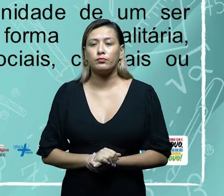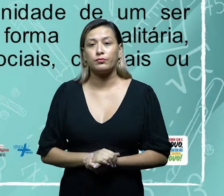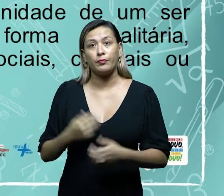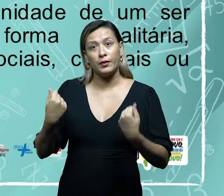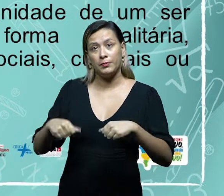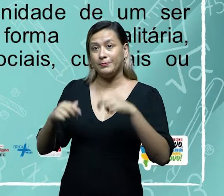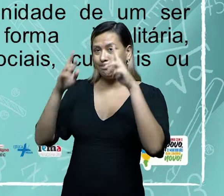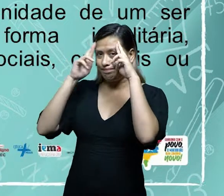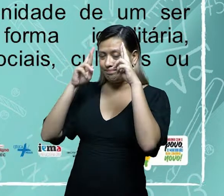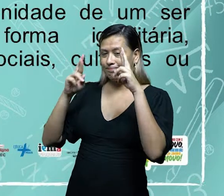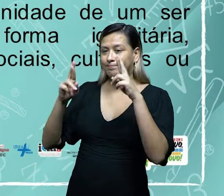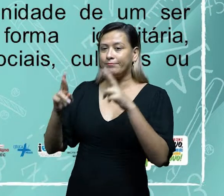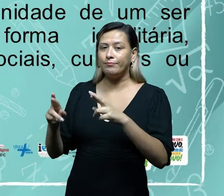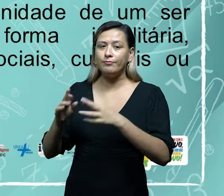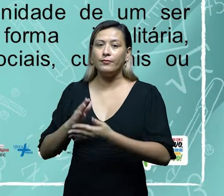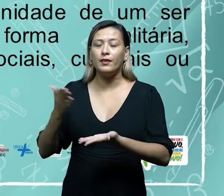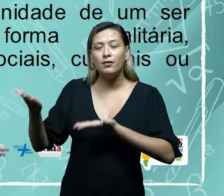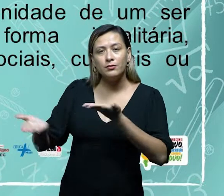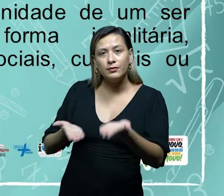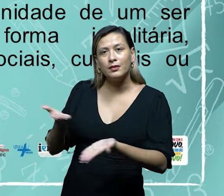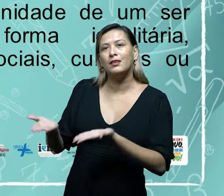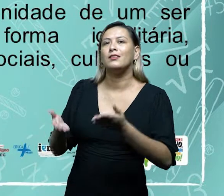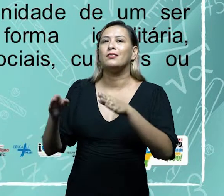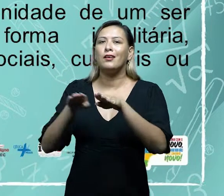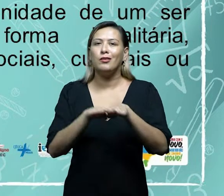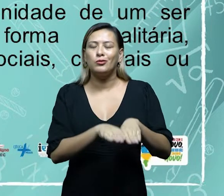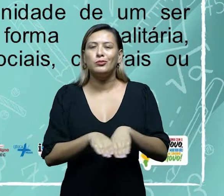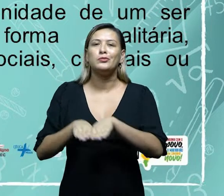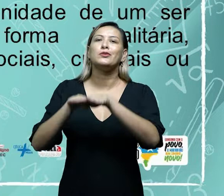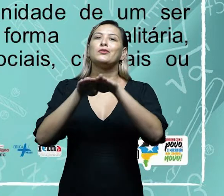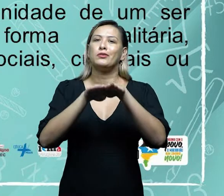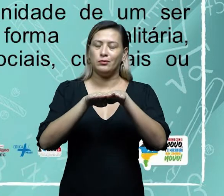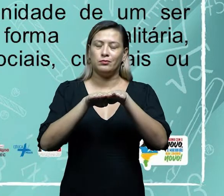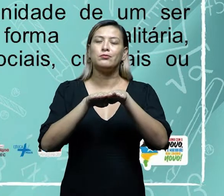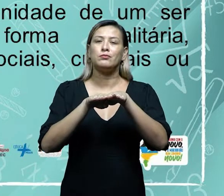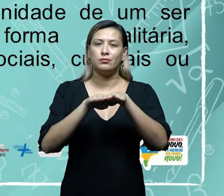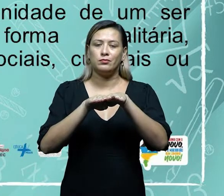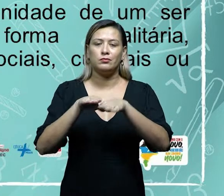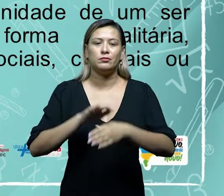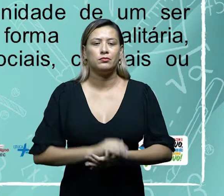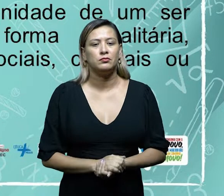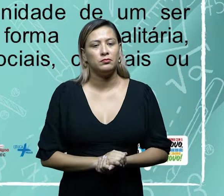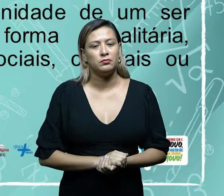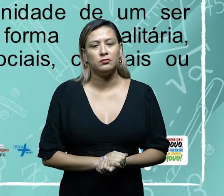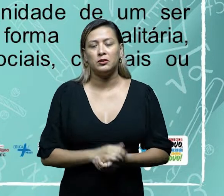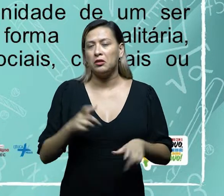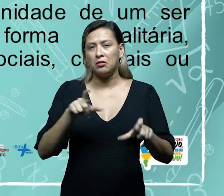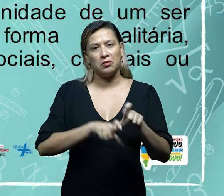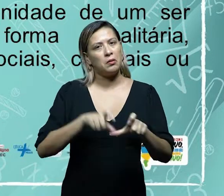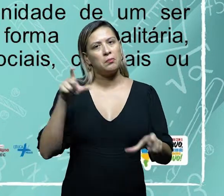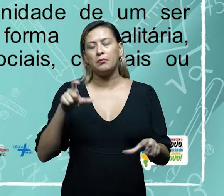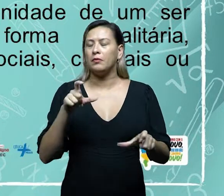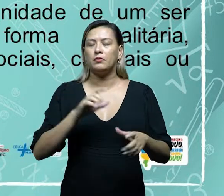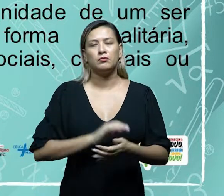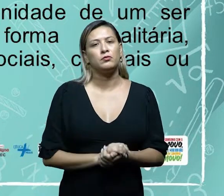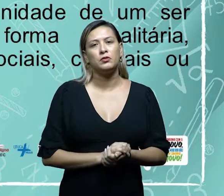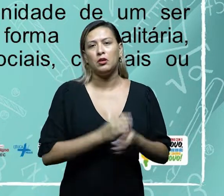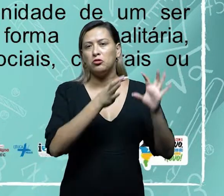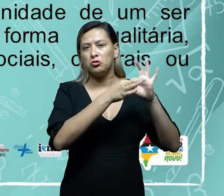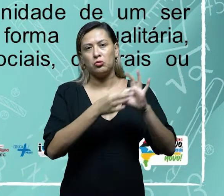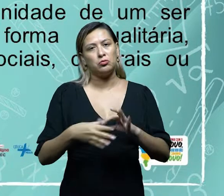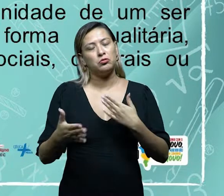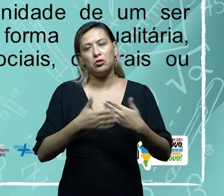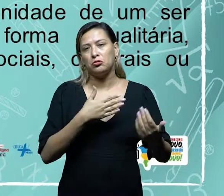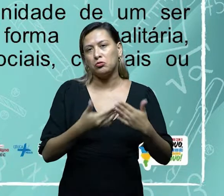que ser respeitado e tratado de forma igualitária em relação aos outros, independentemente de qualquer condição social,